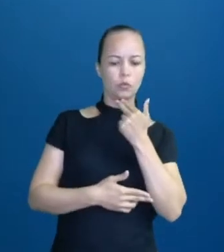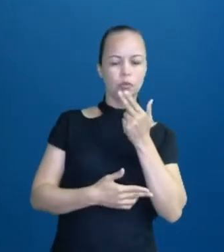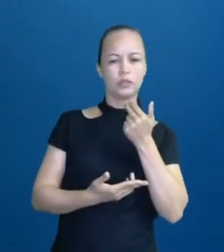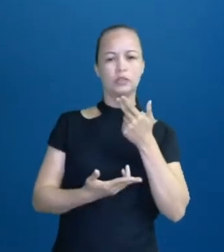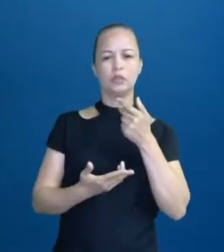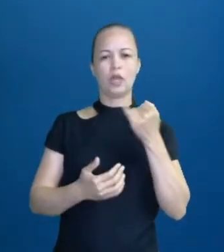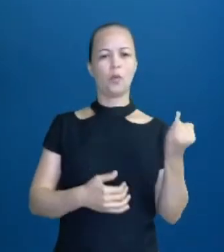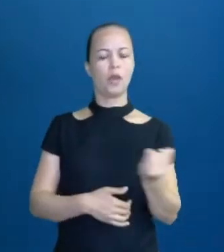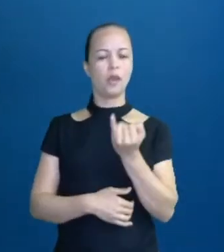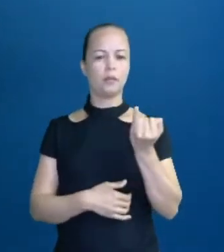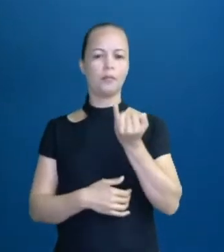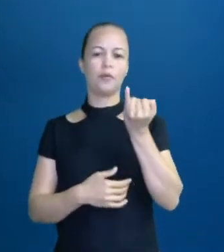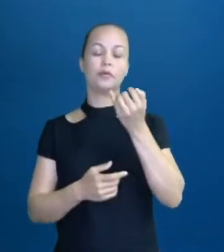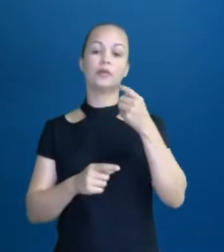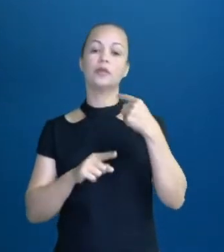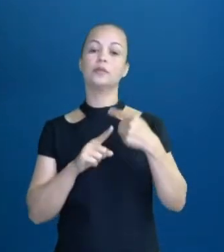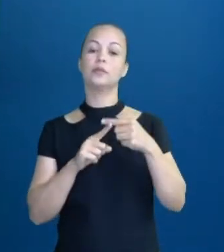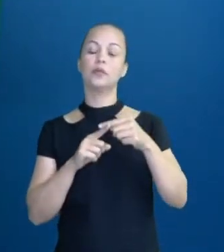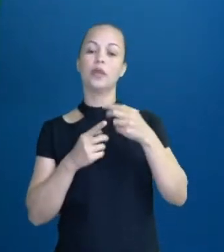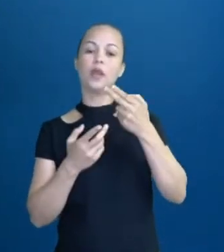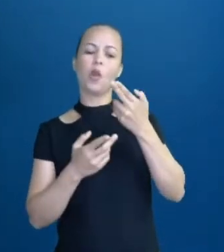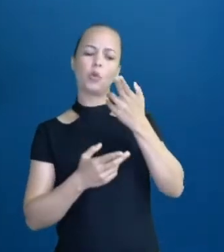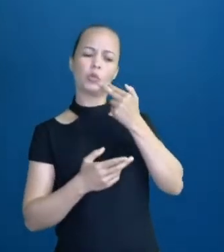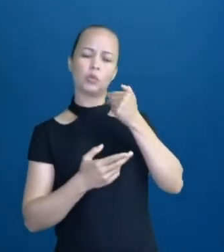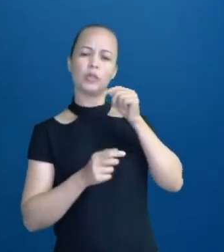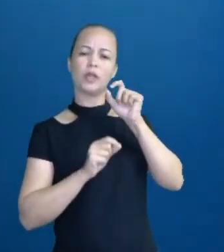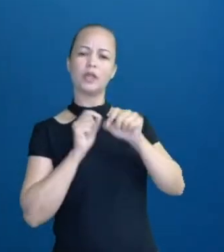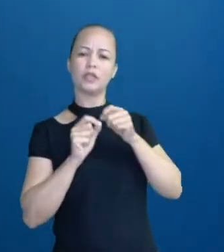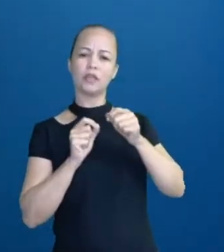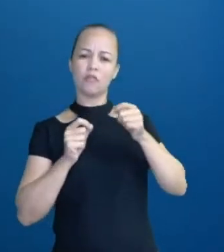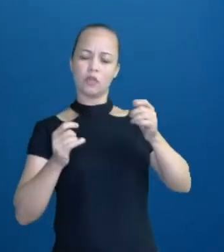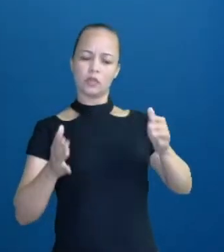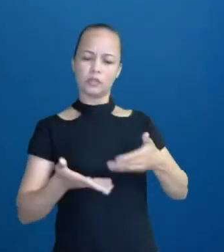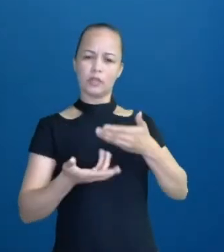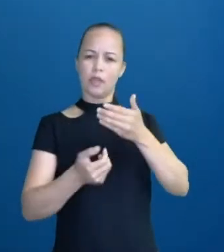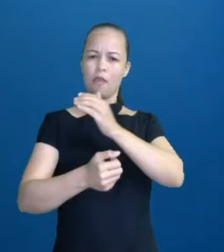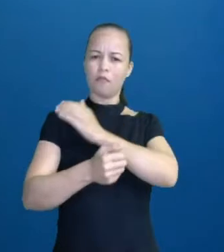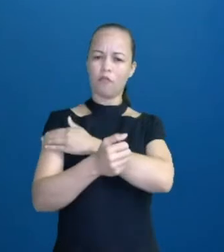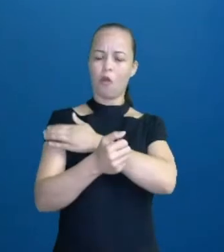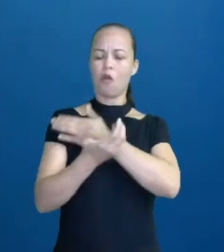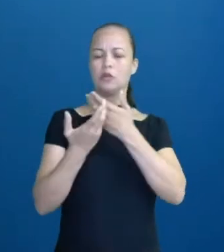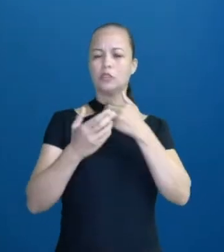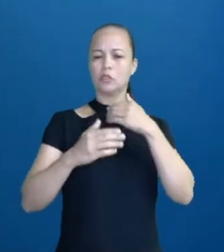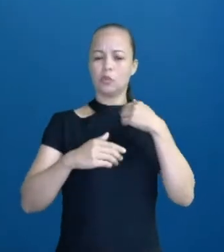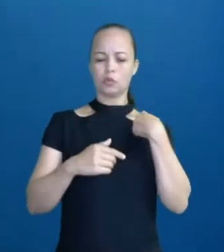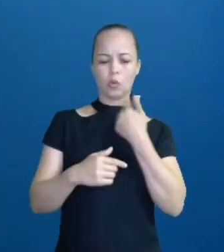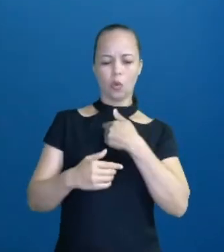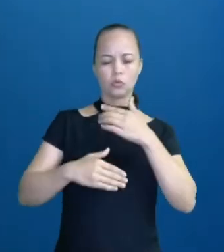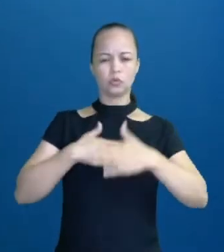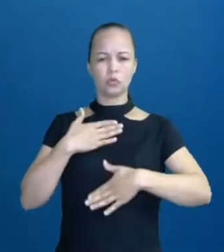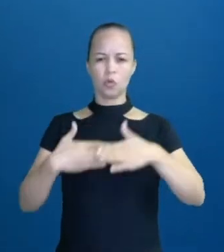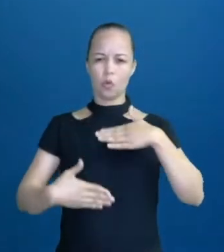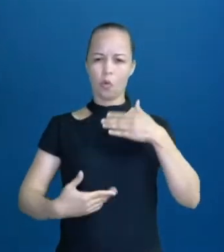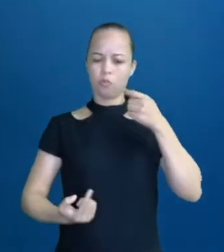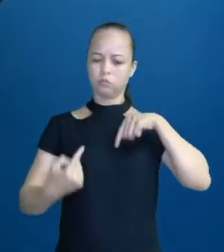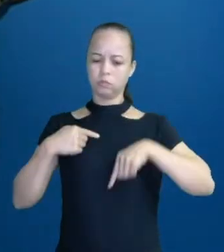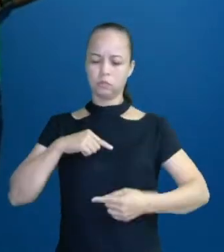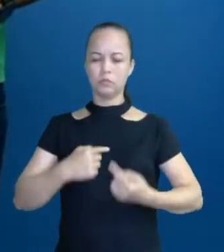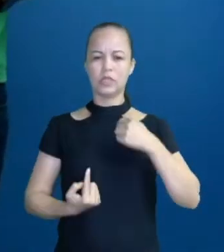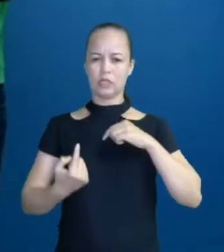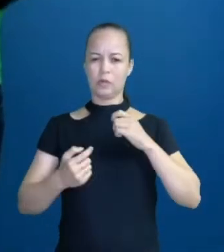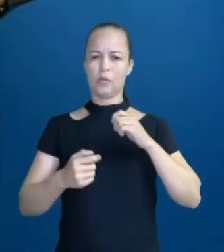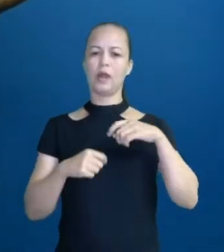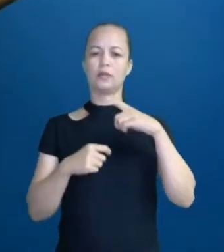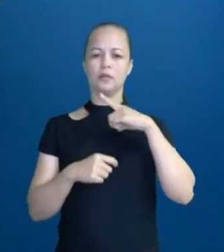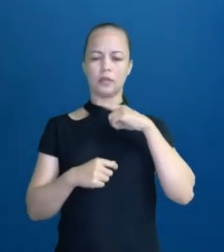ele é fundamental porque são justamente os nutrientes que vão fornecer a energia que o nosso corpo precisa para nós exercermos as nossas